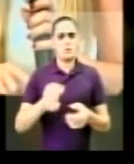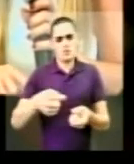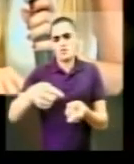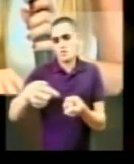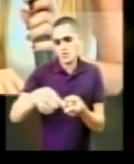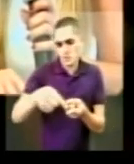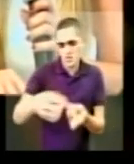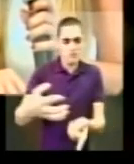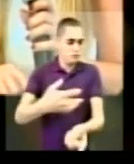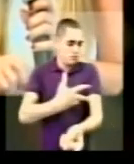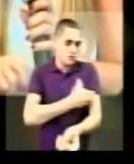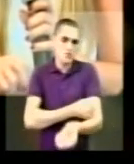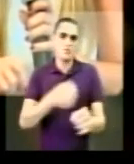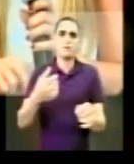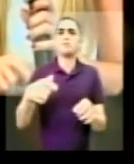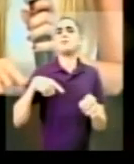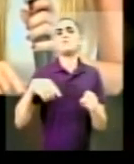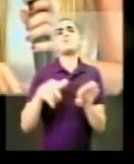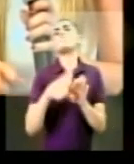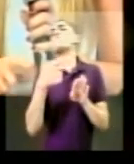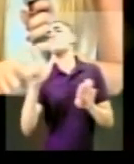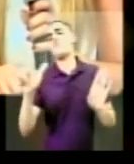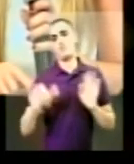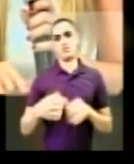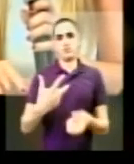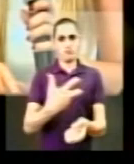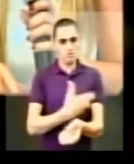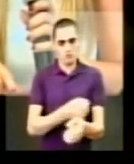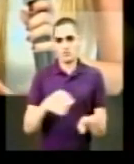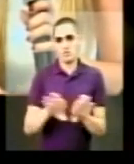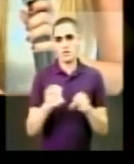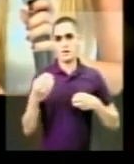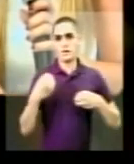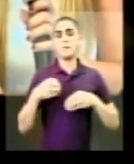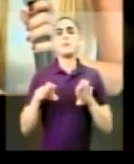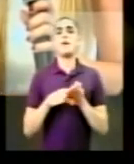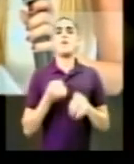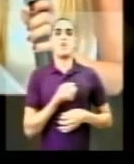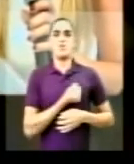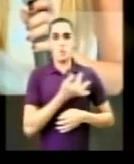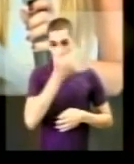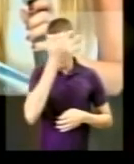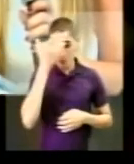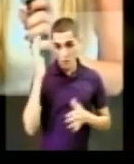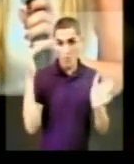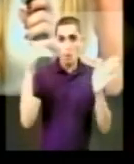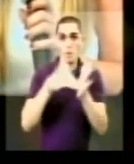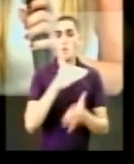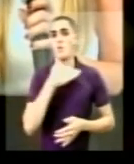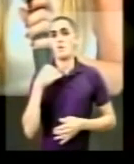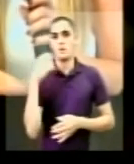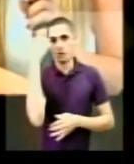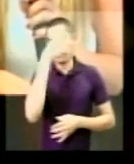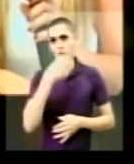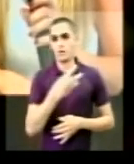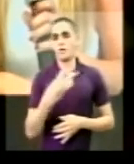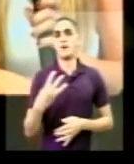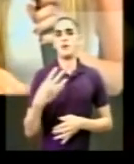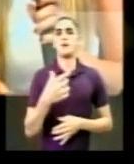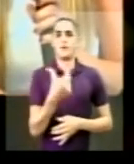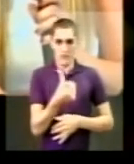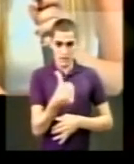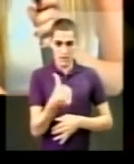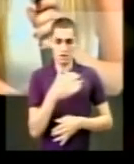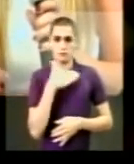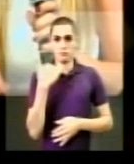como testes de antígeno, tá? E os óbitos confirmados nas últimas 24 horas foram 6 óbitos.